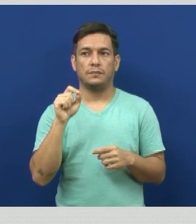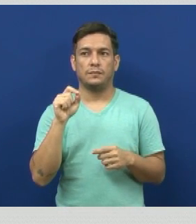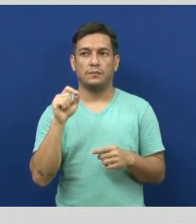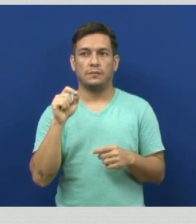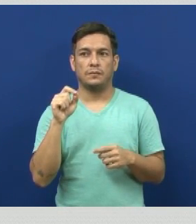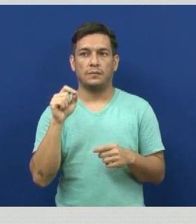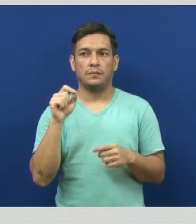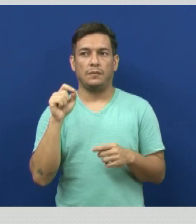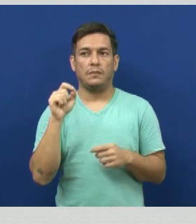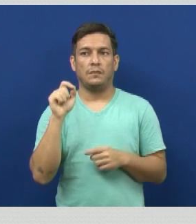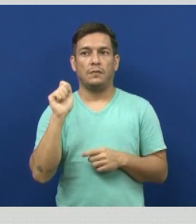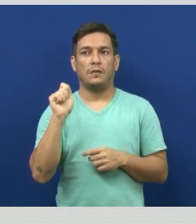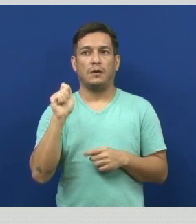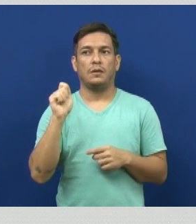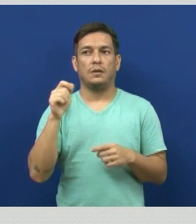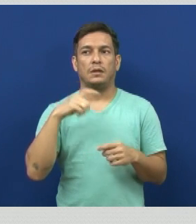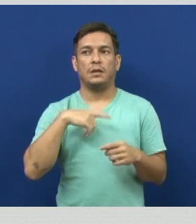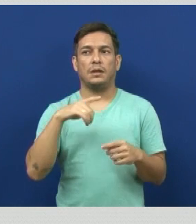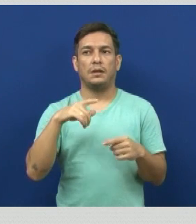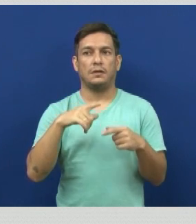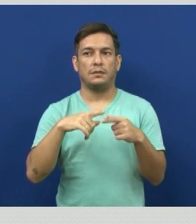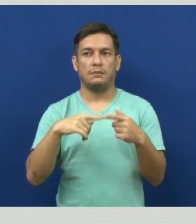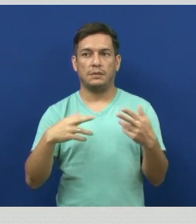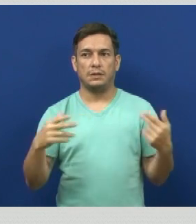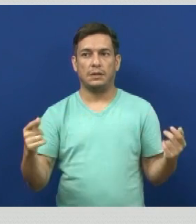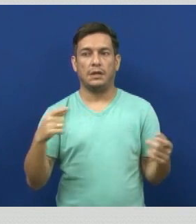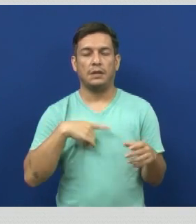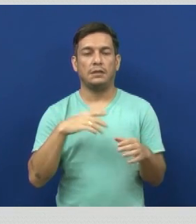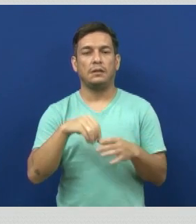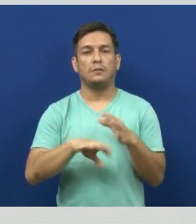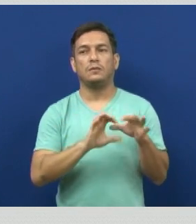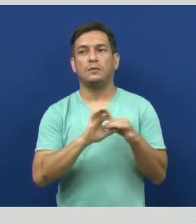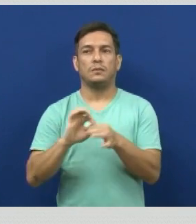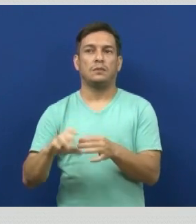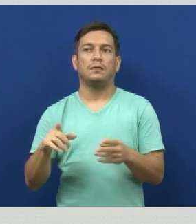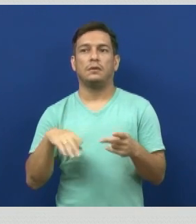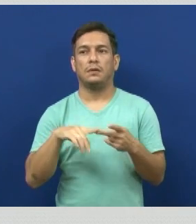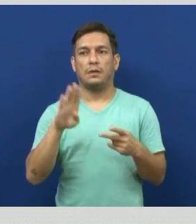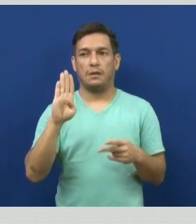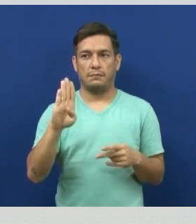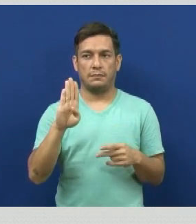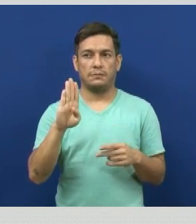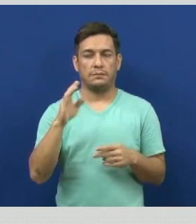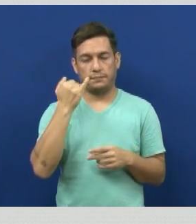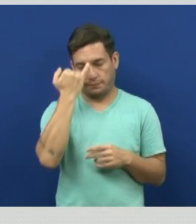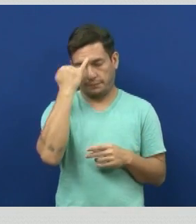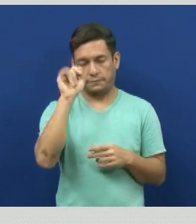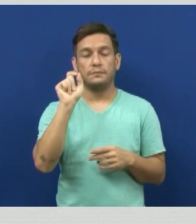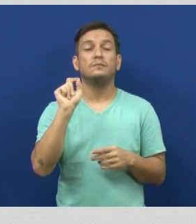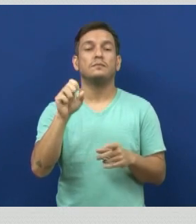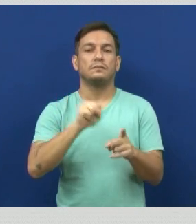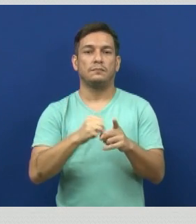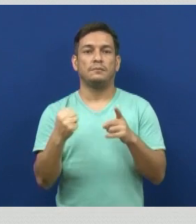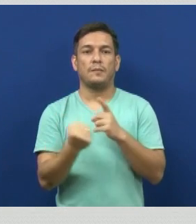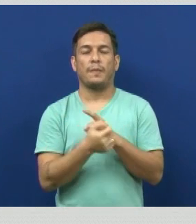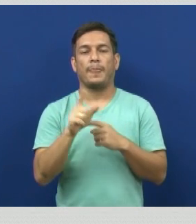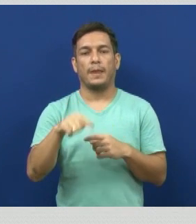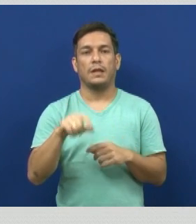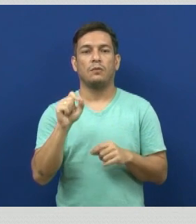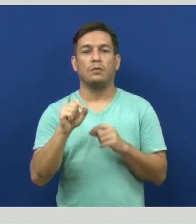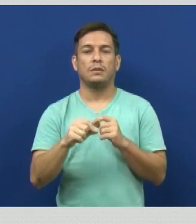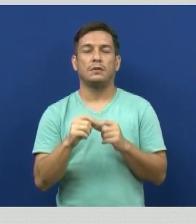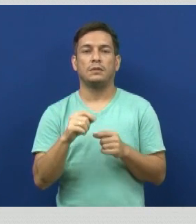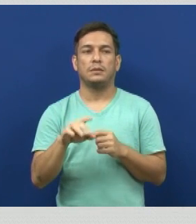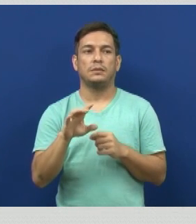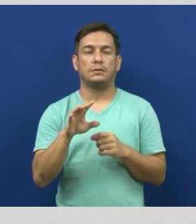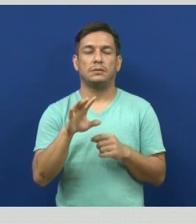de ferramentas desprovidas do seu contexto. Alternativa B, a ideia de que a sociedade é